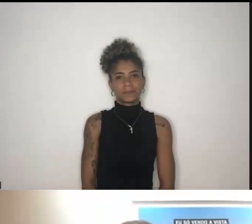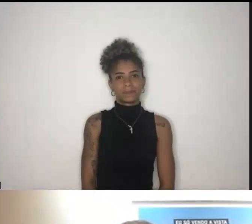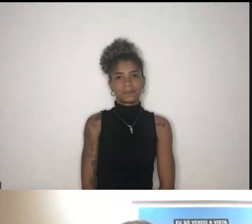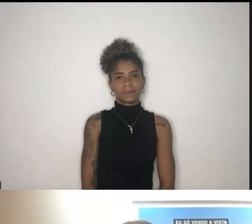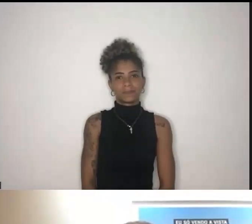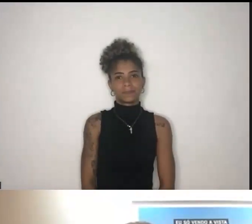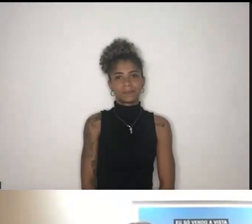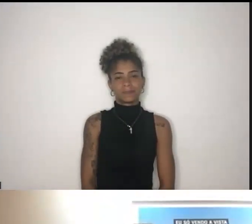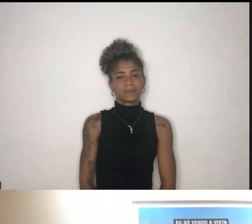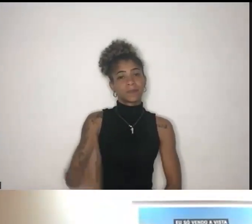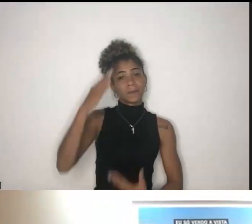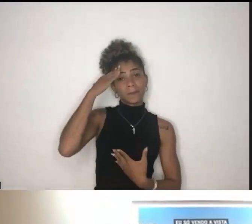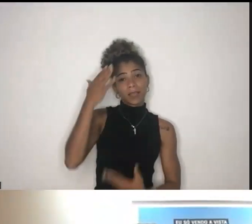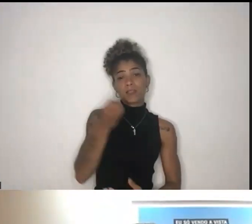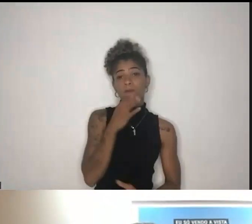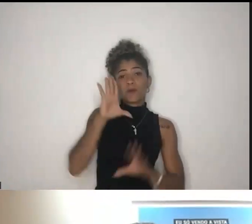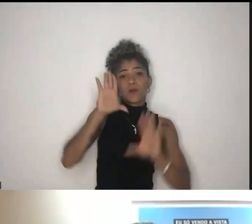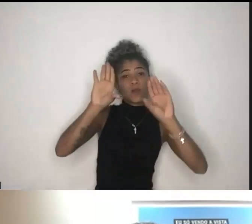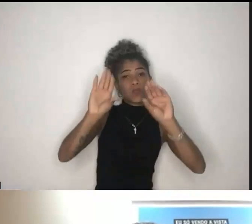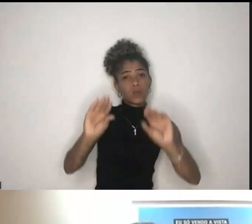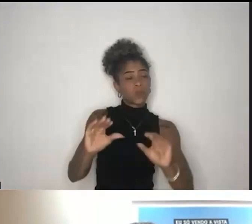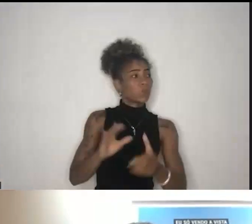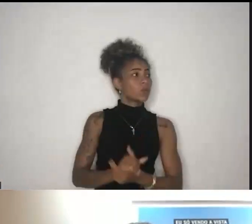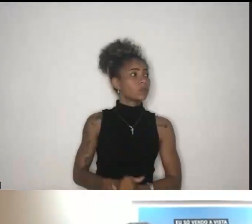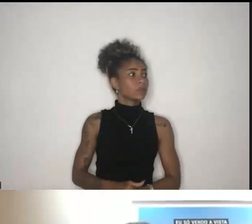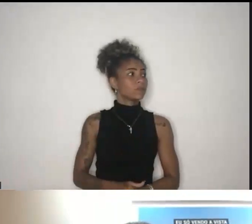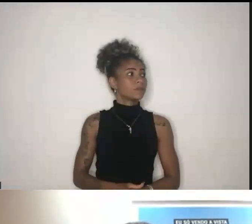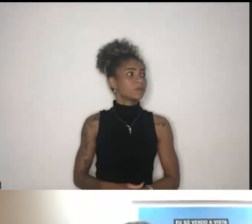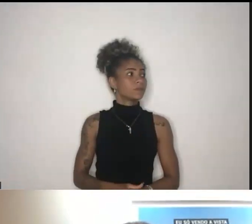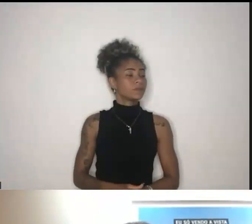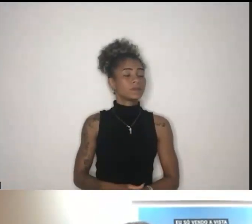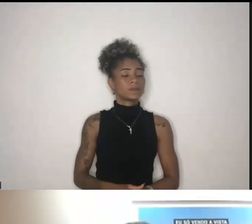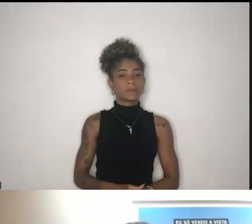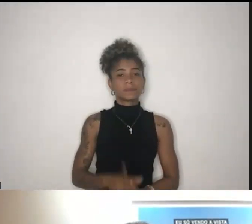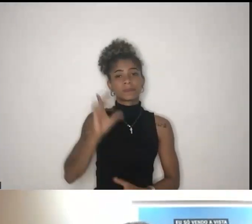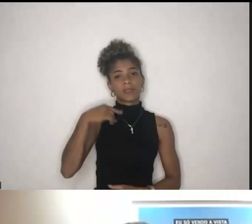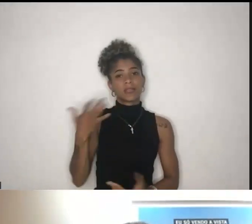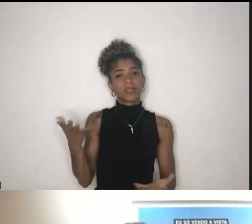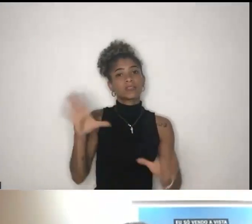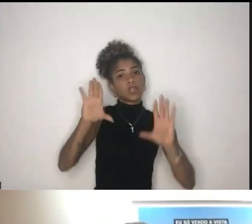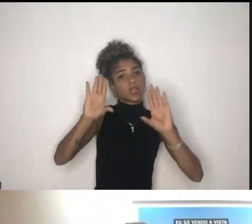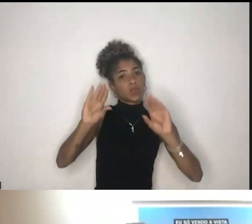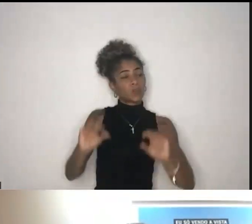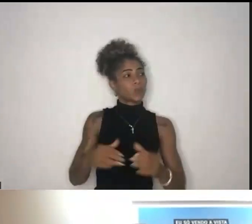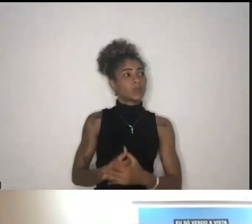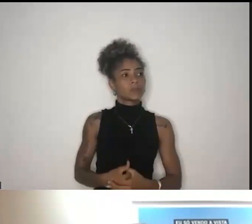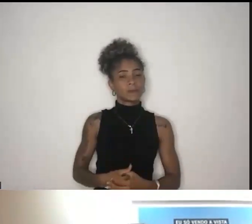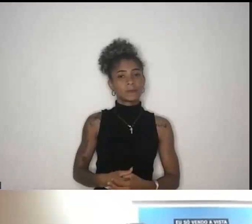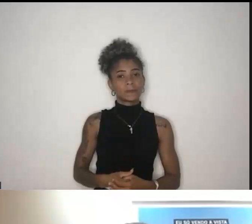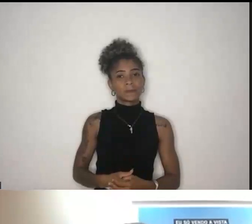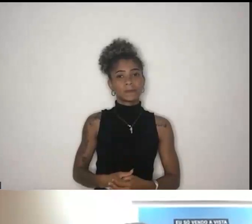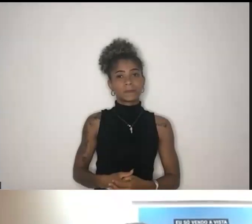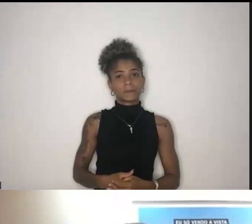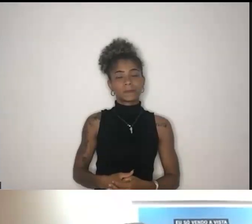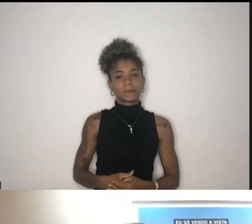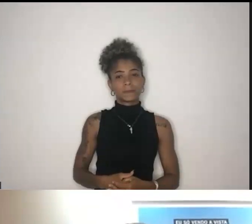muito obrigada boa noite amanhã temos Gabriela Castro aqui conosco essa noite participando acha que não vi